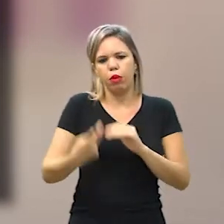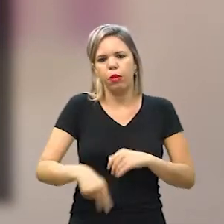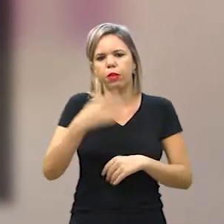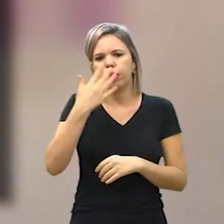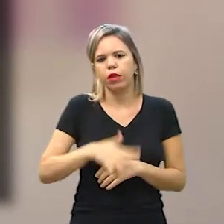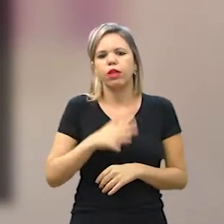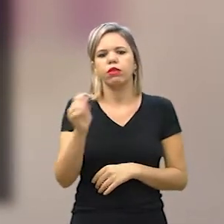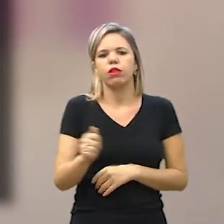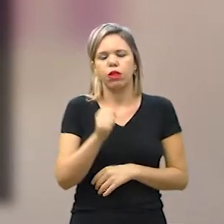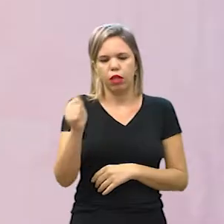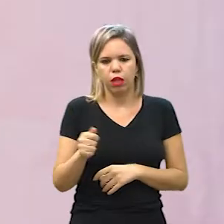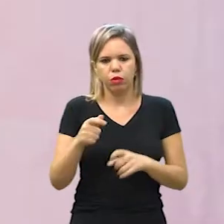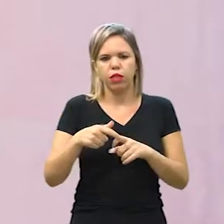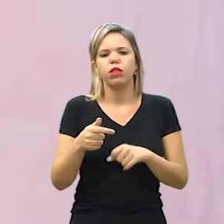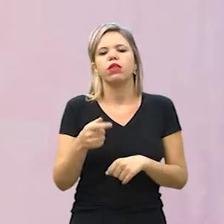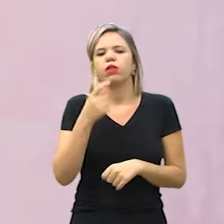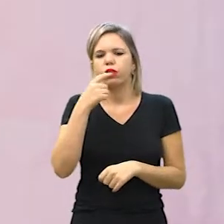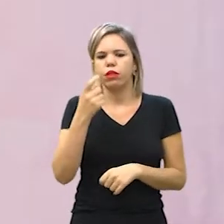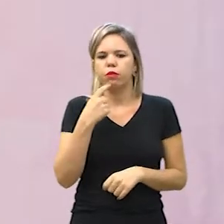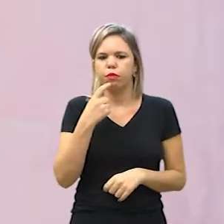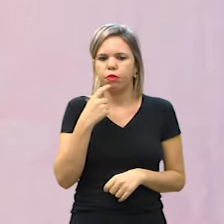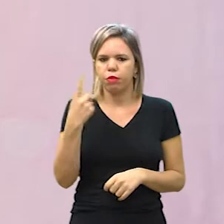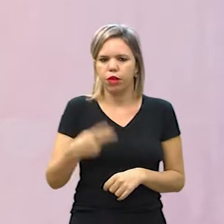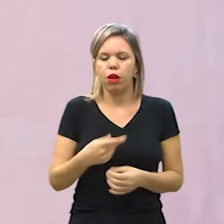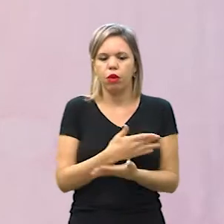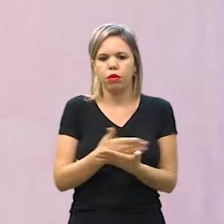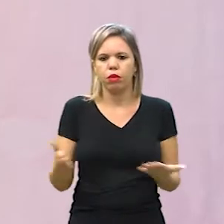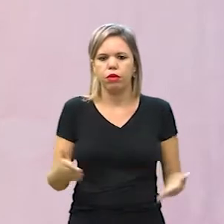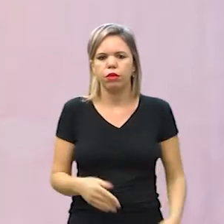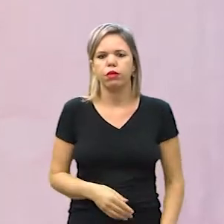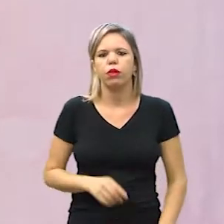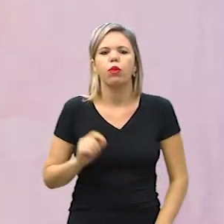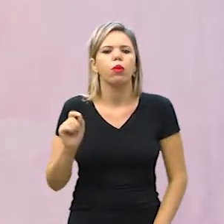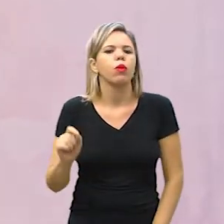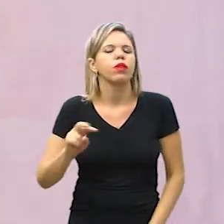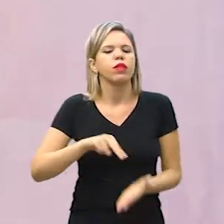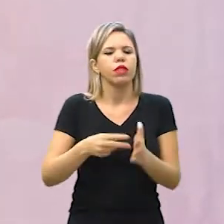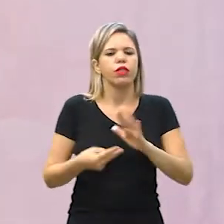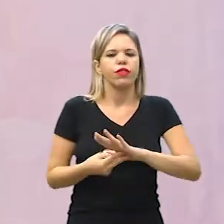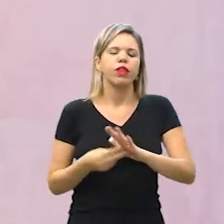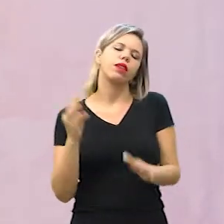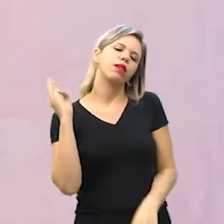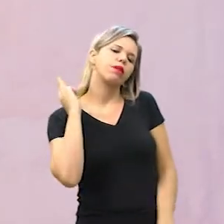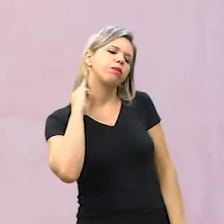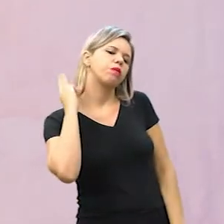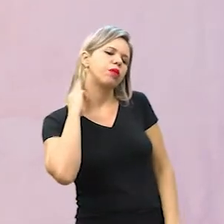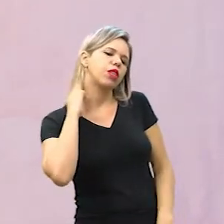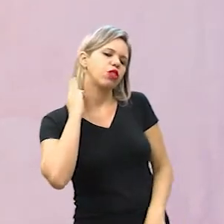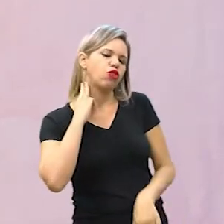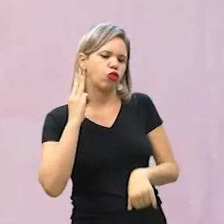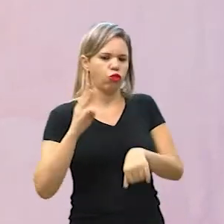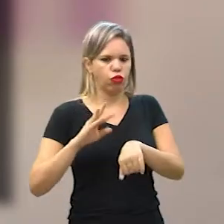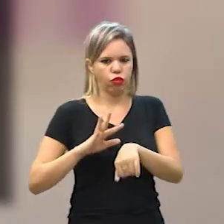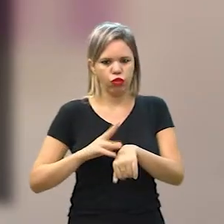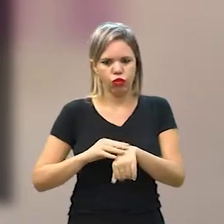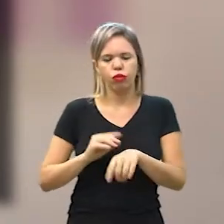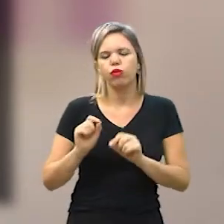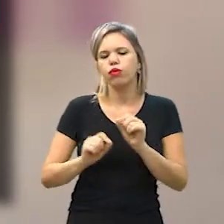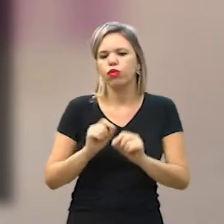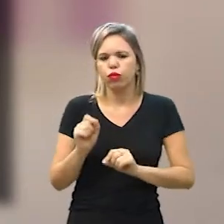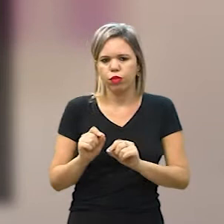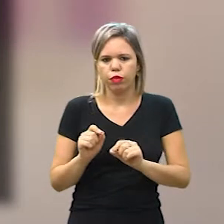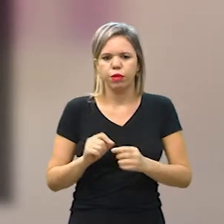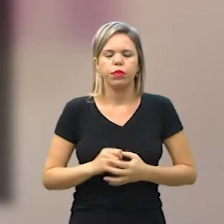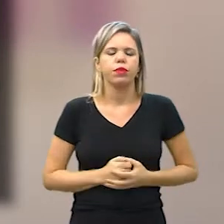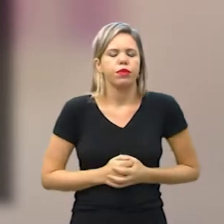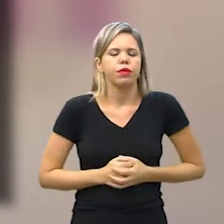e Cirurgia de Campinas. Então, doutora, para a gente começar, o que é a meningite, afinal? Então,